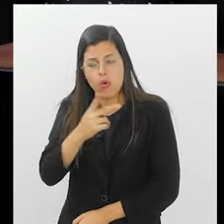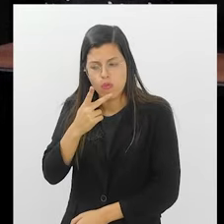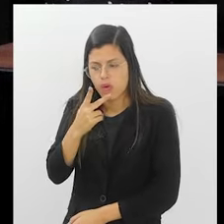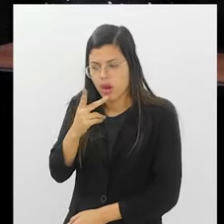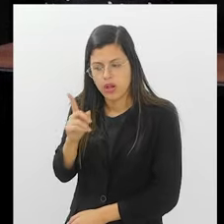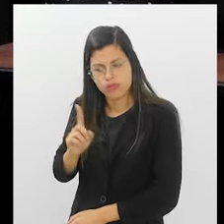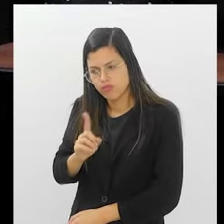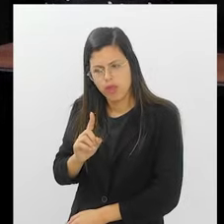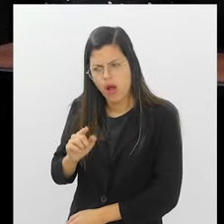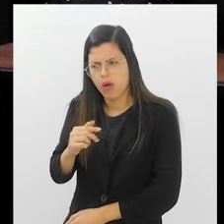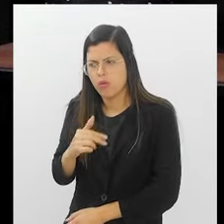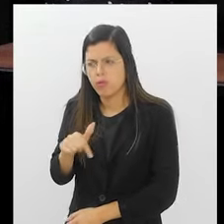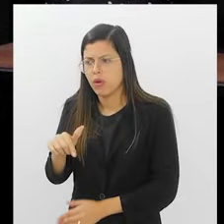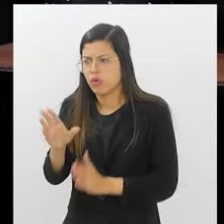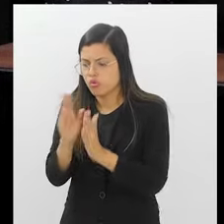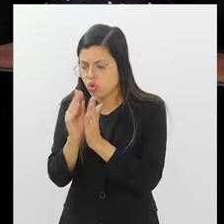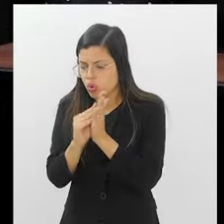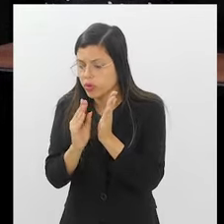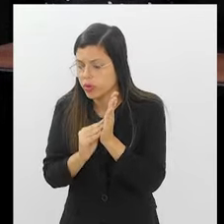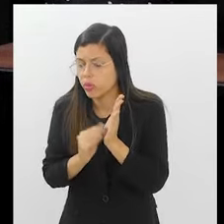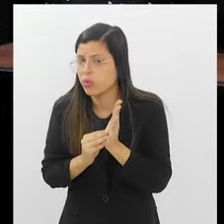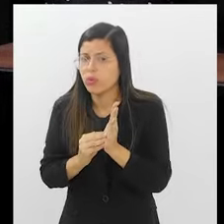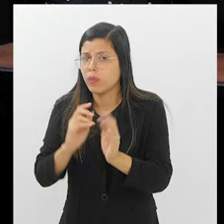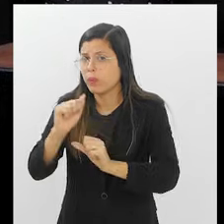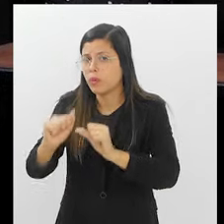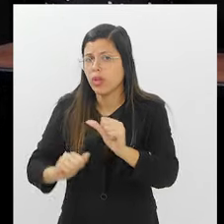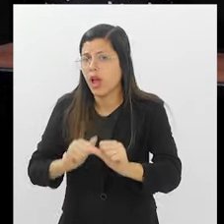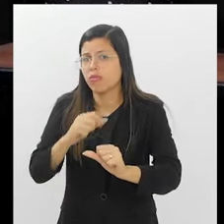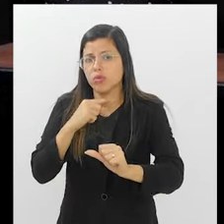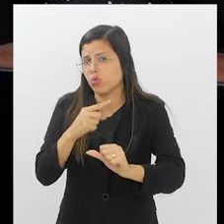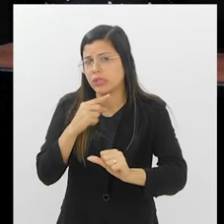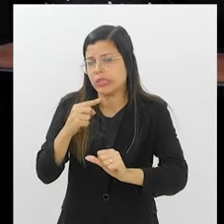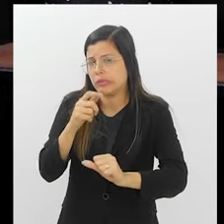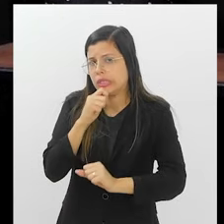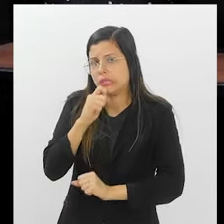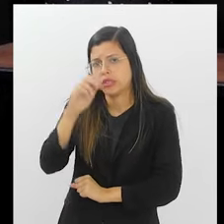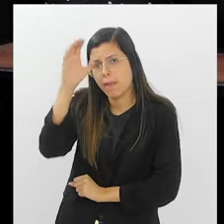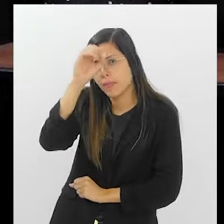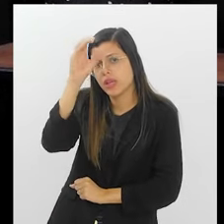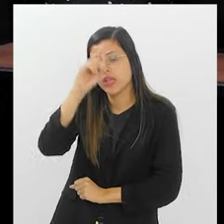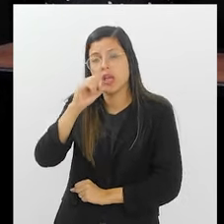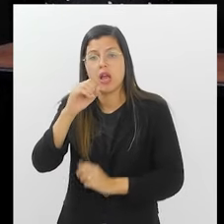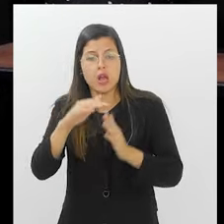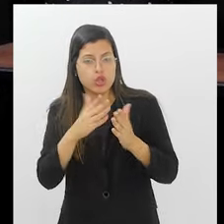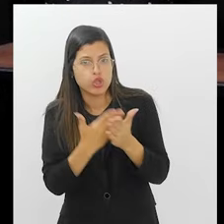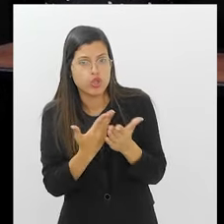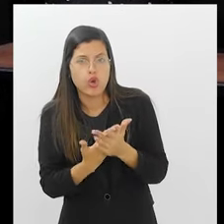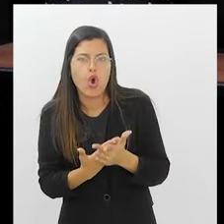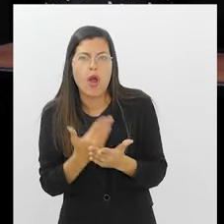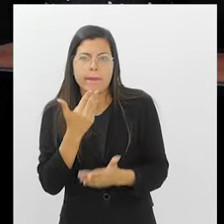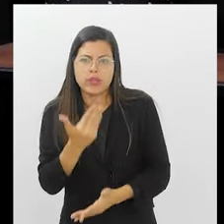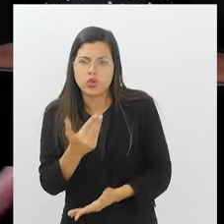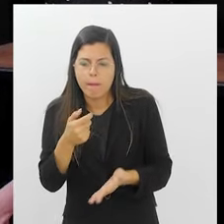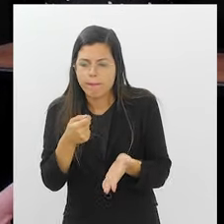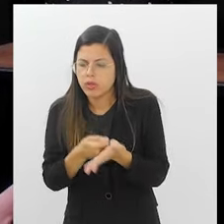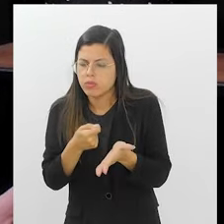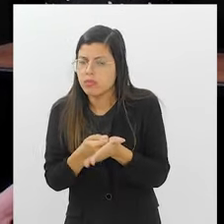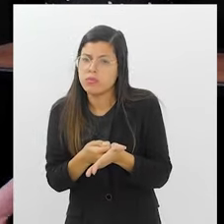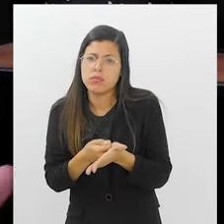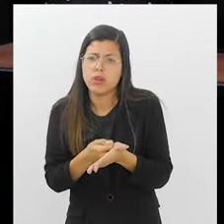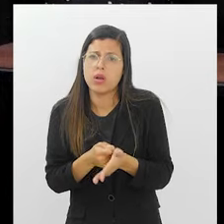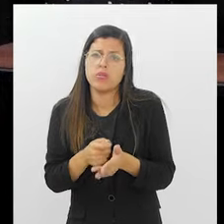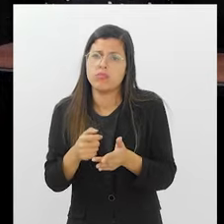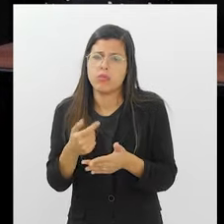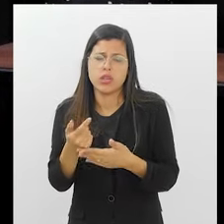todos os conteúdos. Ela vai para outros conteúdos, esses aí vão ser abandonados, ela não vai voltar, não vai chegar lá. A escola insistiu, tinha que fazer, trocamos de